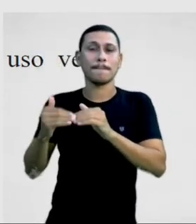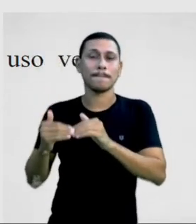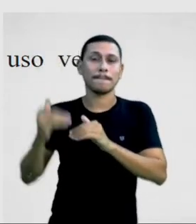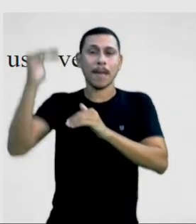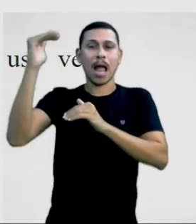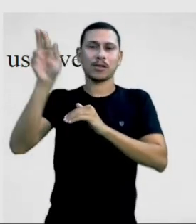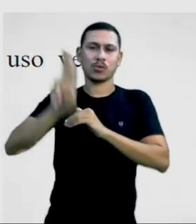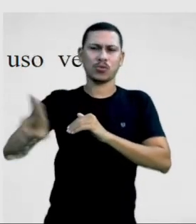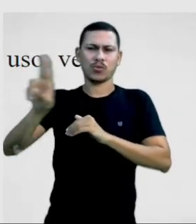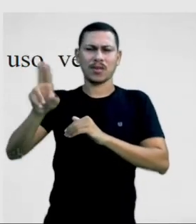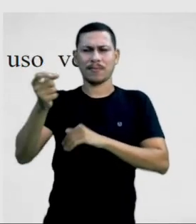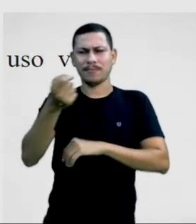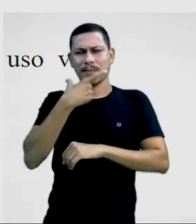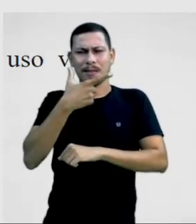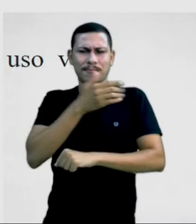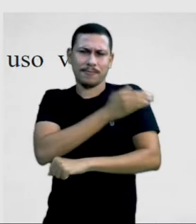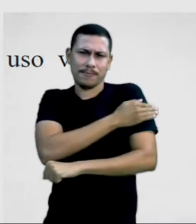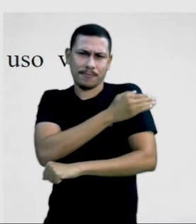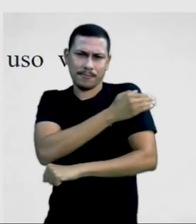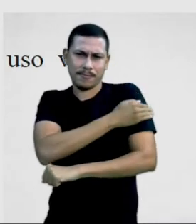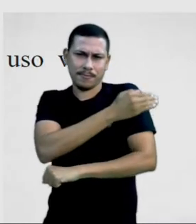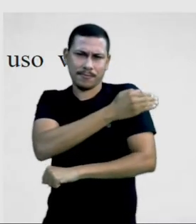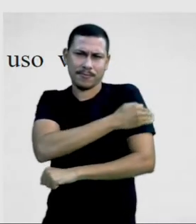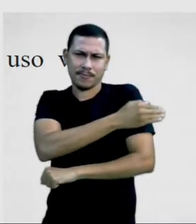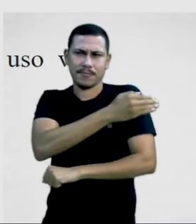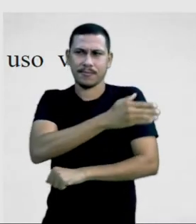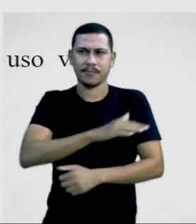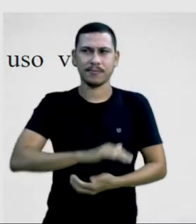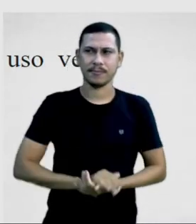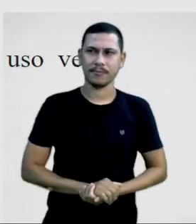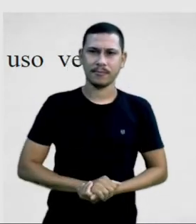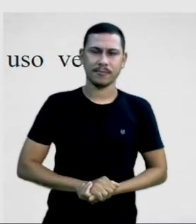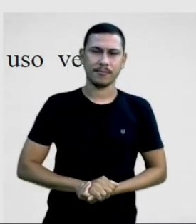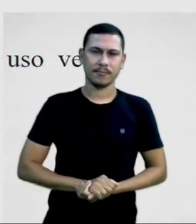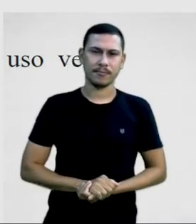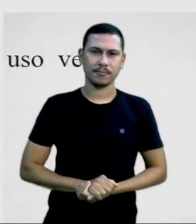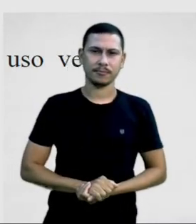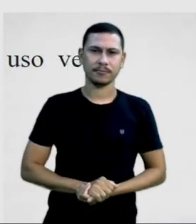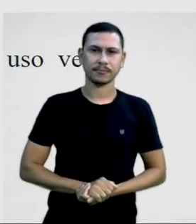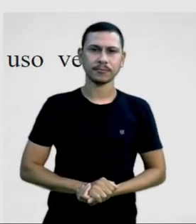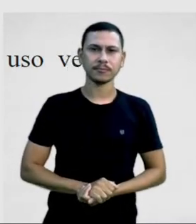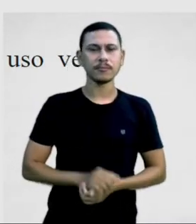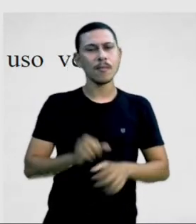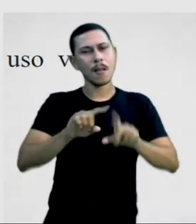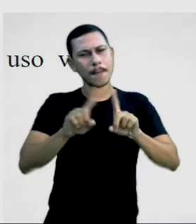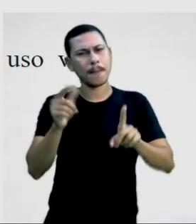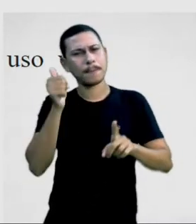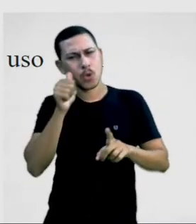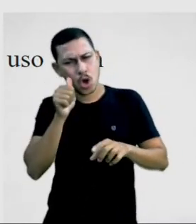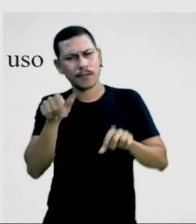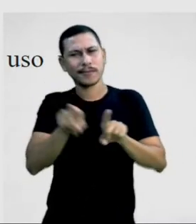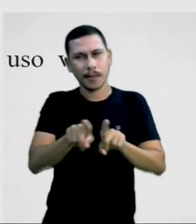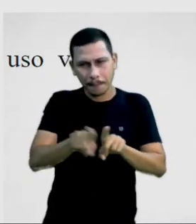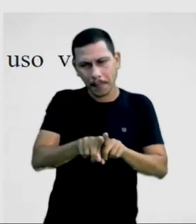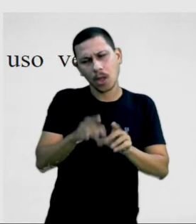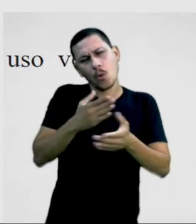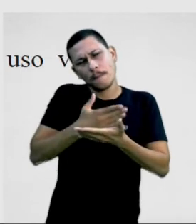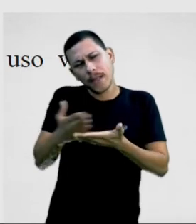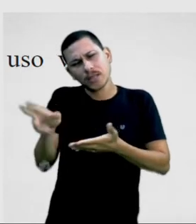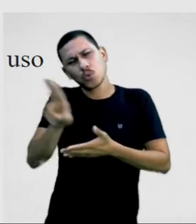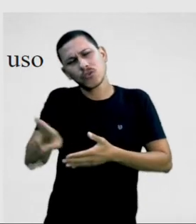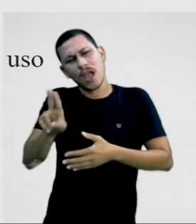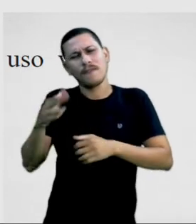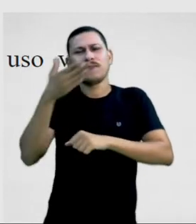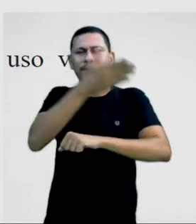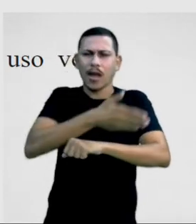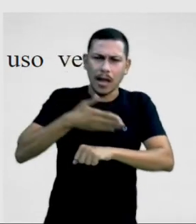tipo de anabolizante, né? Esse tipo de medicamento, tá? Mas as mulheres também vêm utilizando com uma frequência